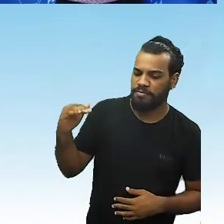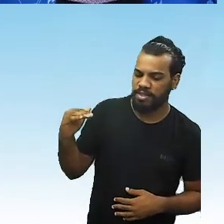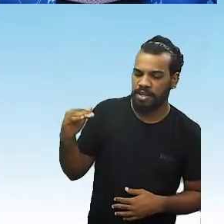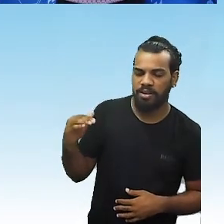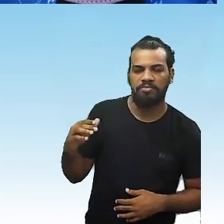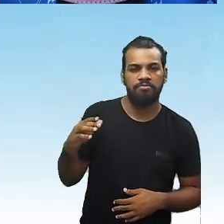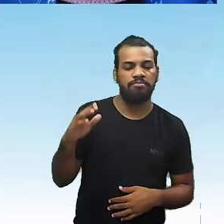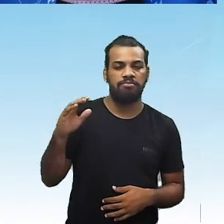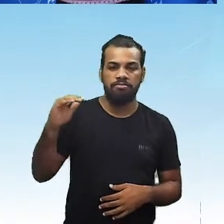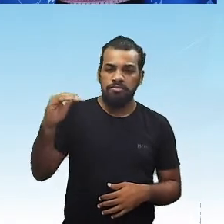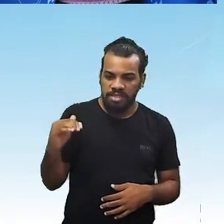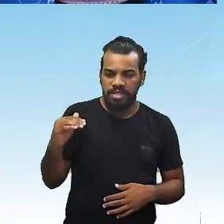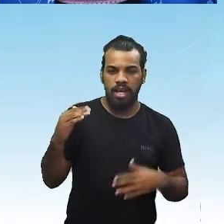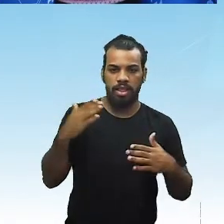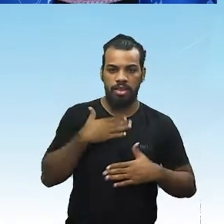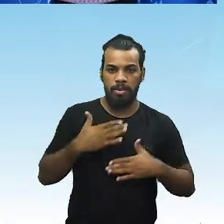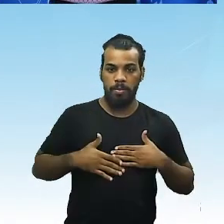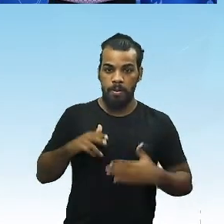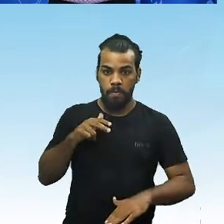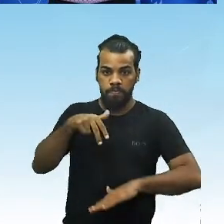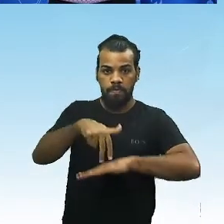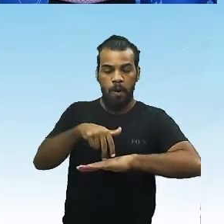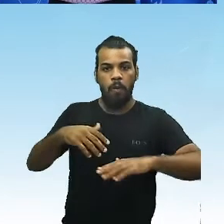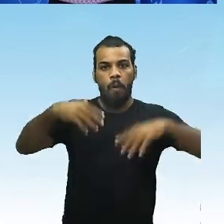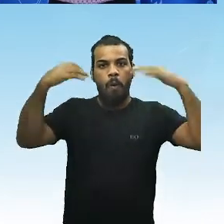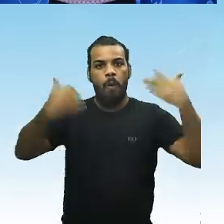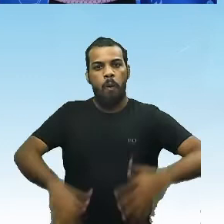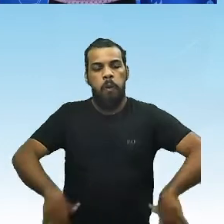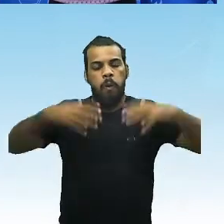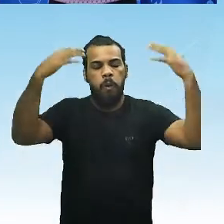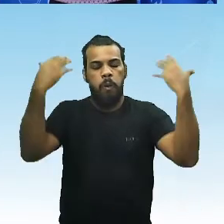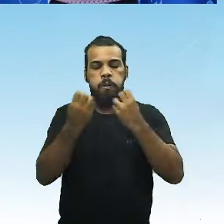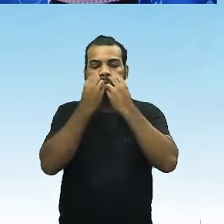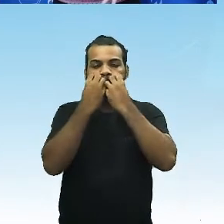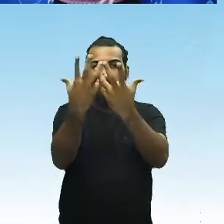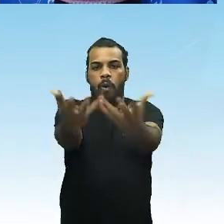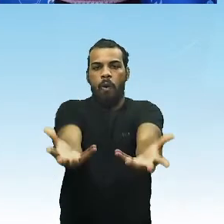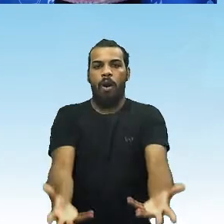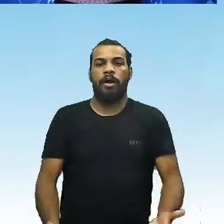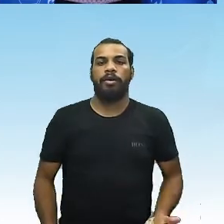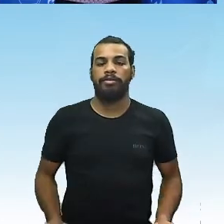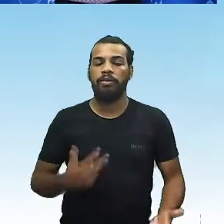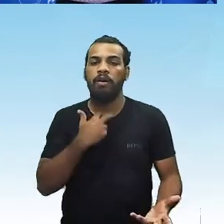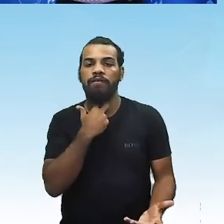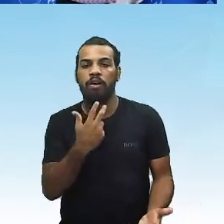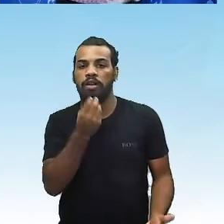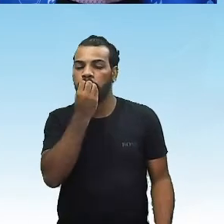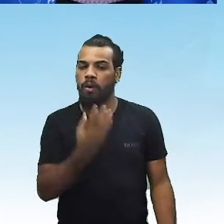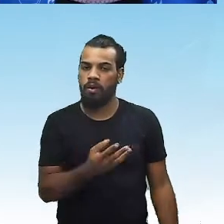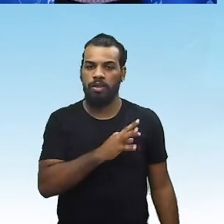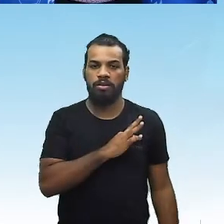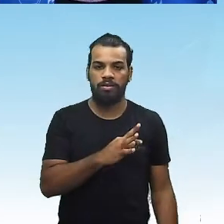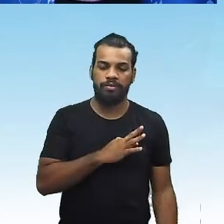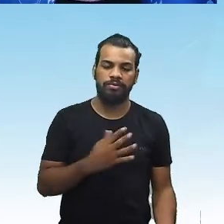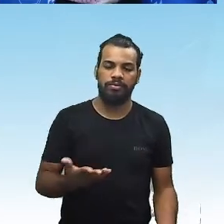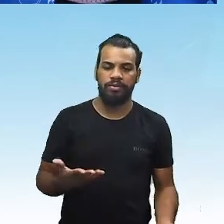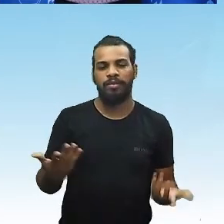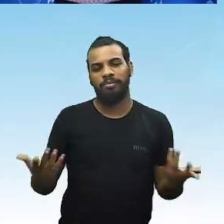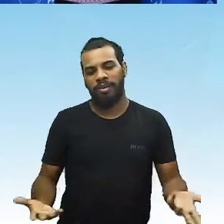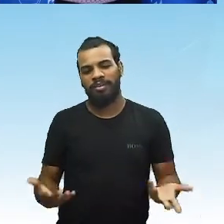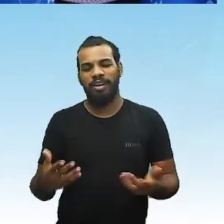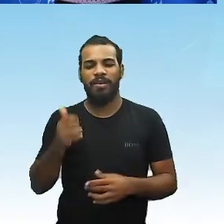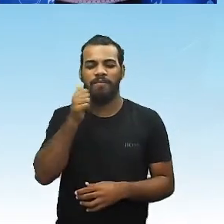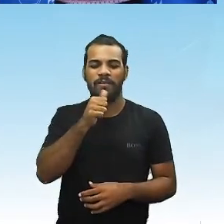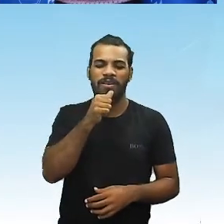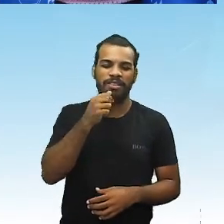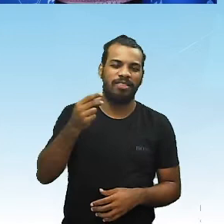que era gigante no palco, né? Então ela tinha uma técnica vocal bastante apurada, que era filha também de atores, né? Procopio Ferreira. Então